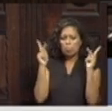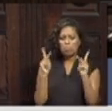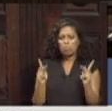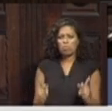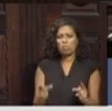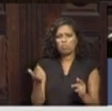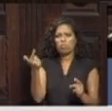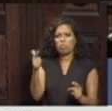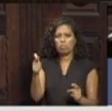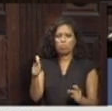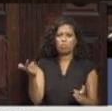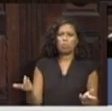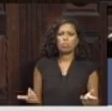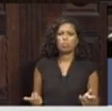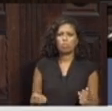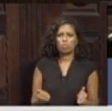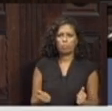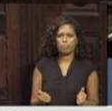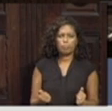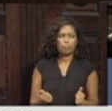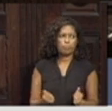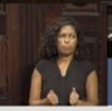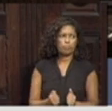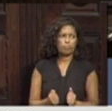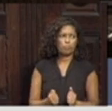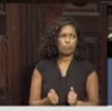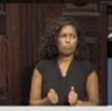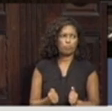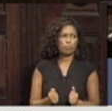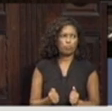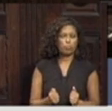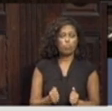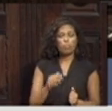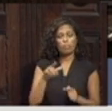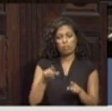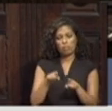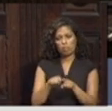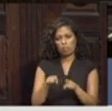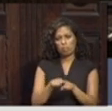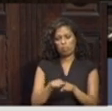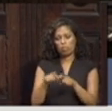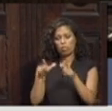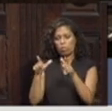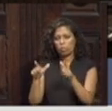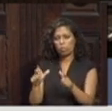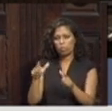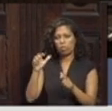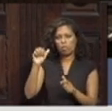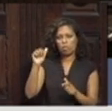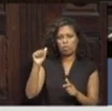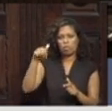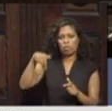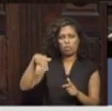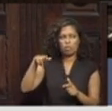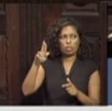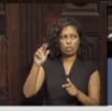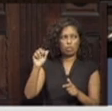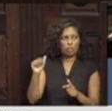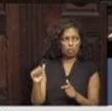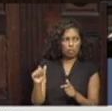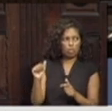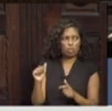dos Reis, Angra de tantos reis e rainhas, eu diria. No entanto, o noticiário sobre Angra dos Reis hoje